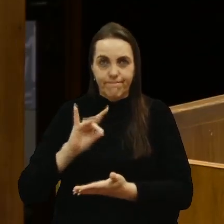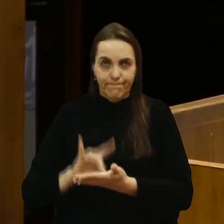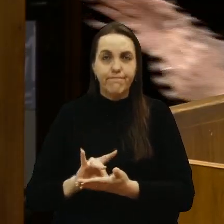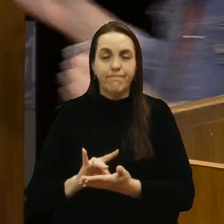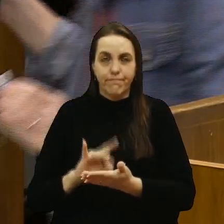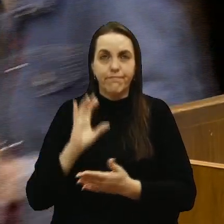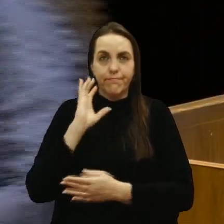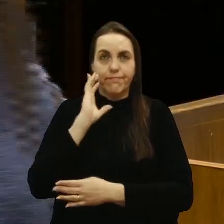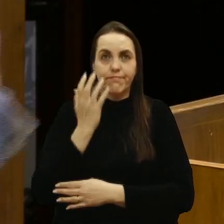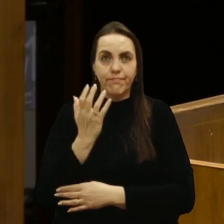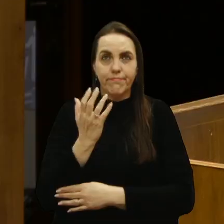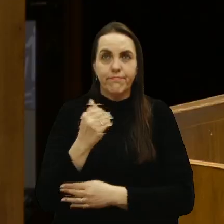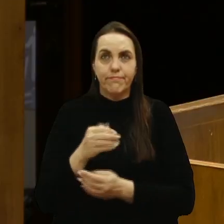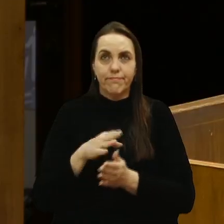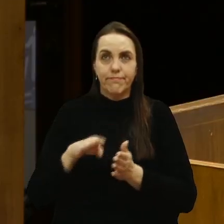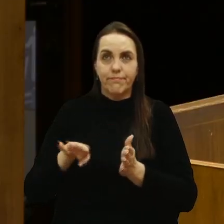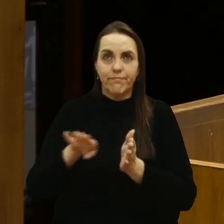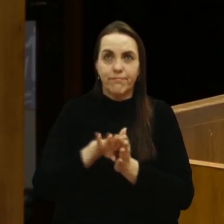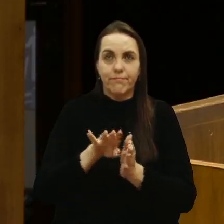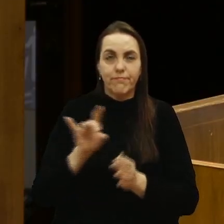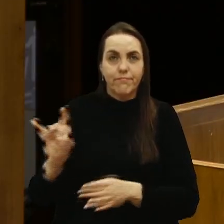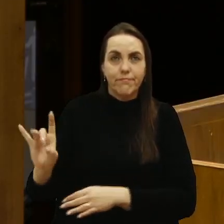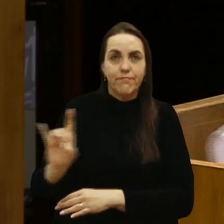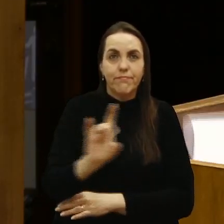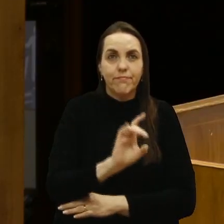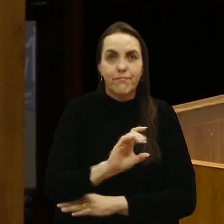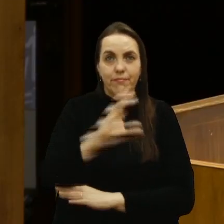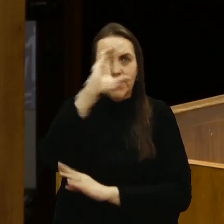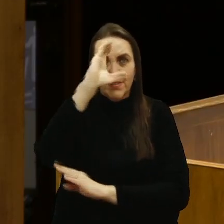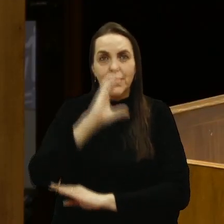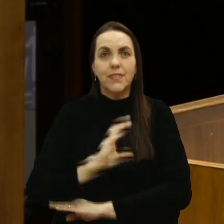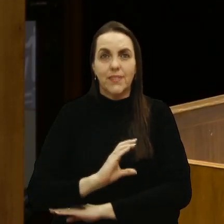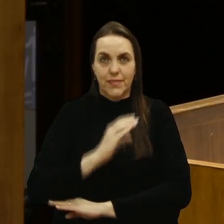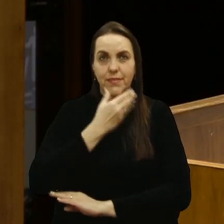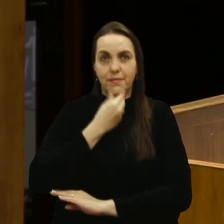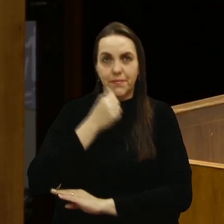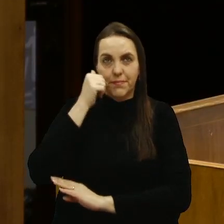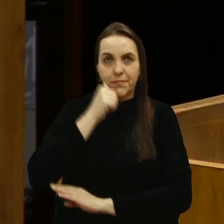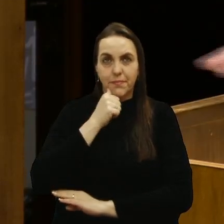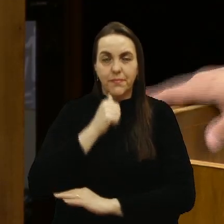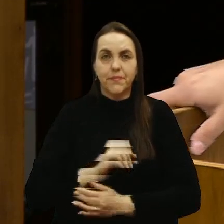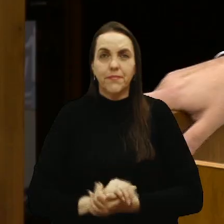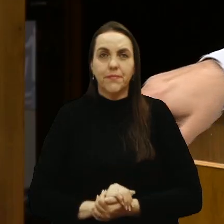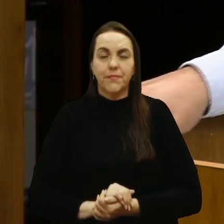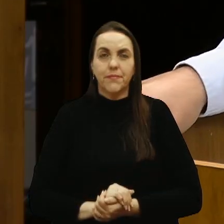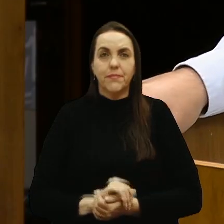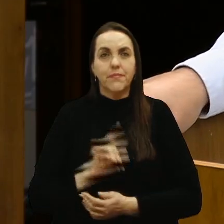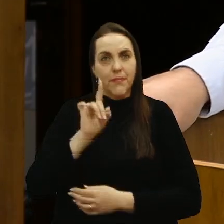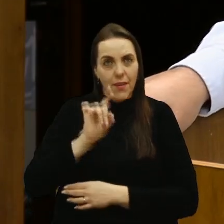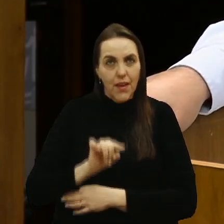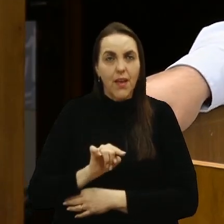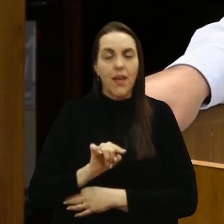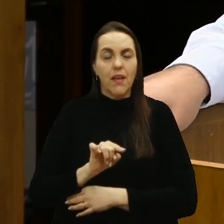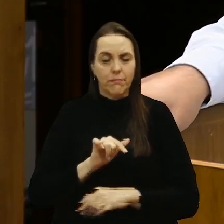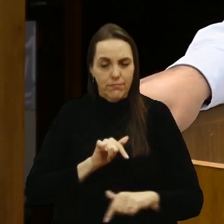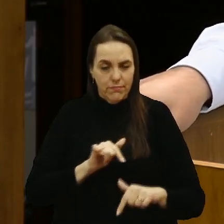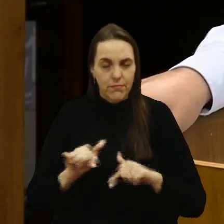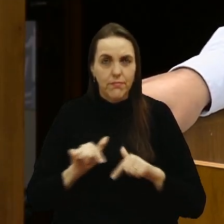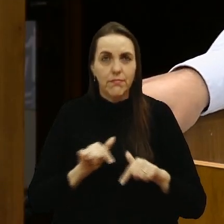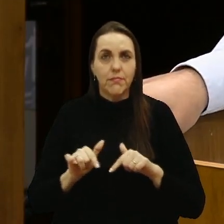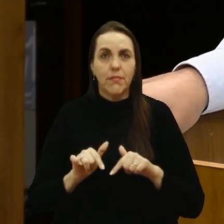cheguem a cada cidadã e a cada cidadão. É executar